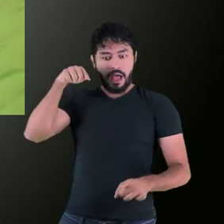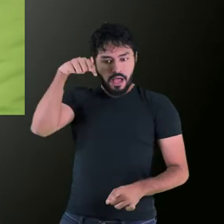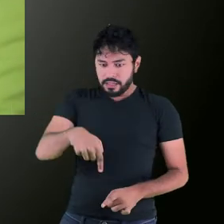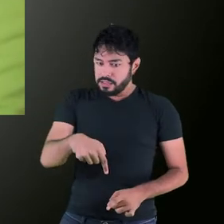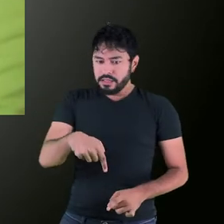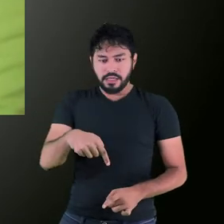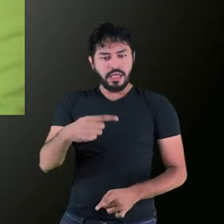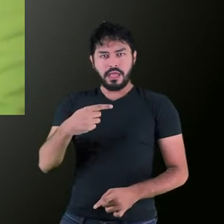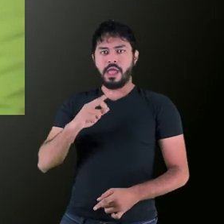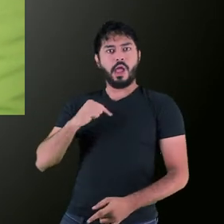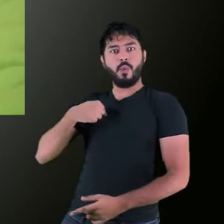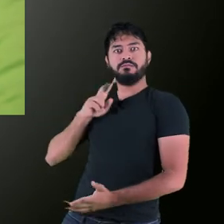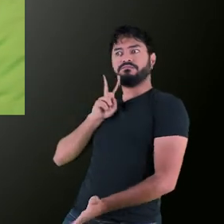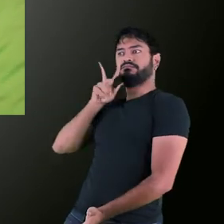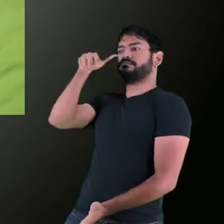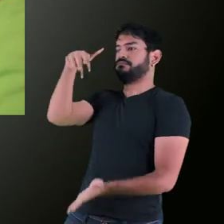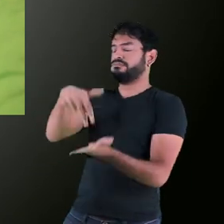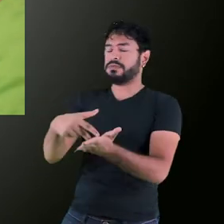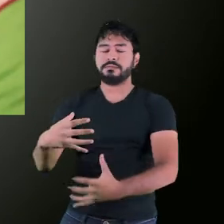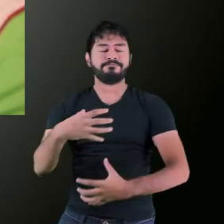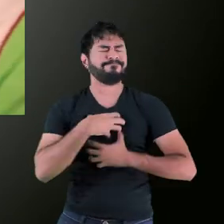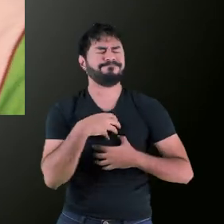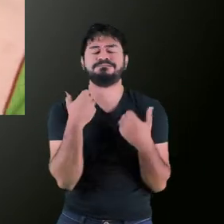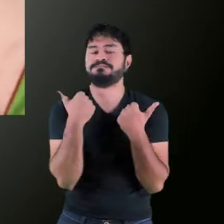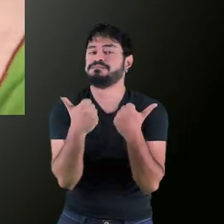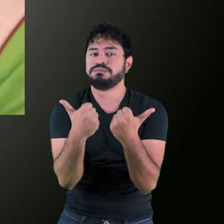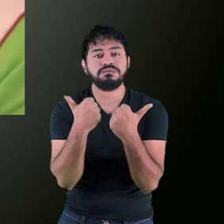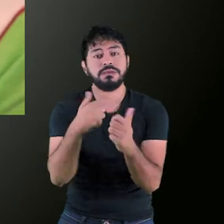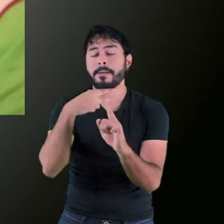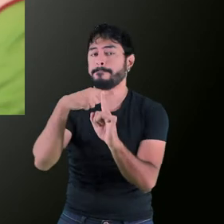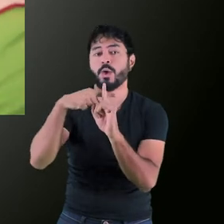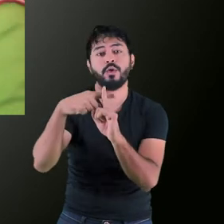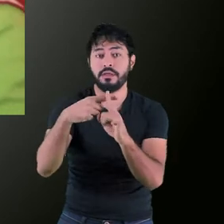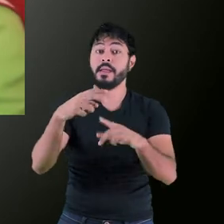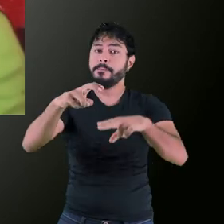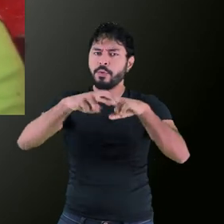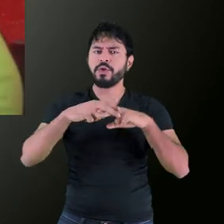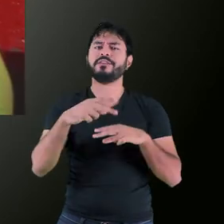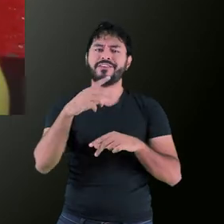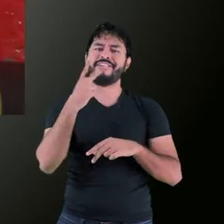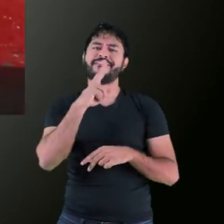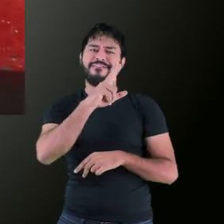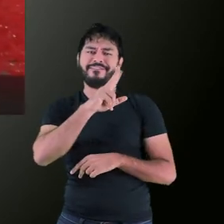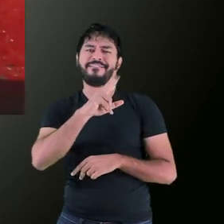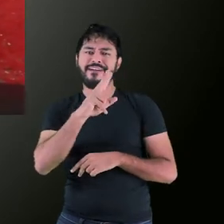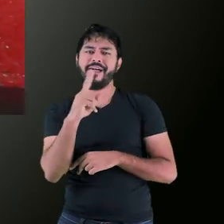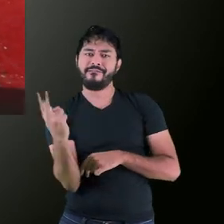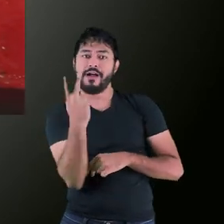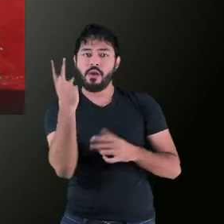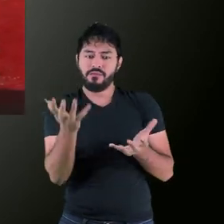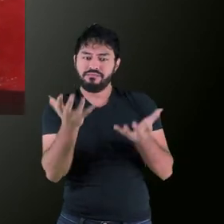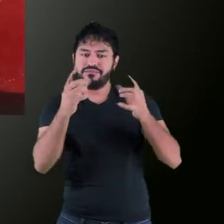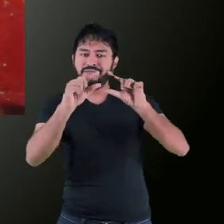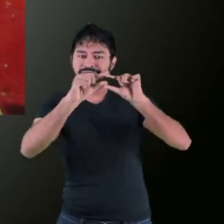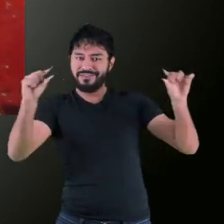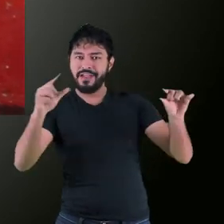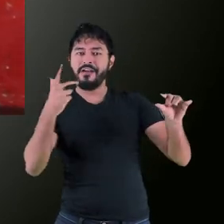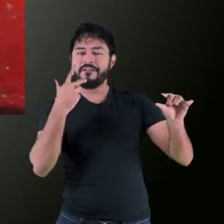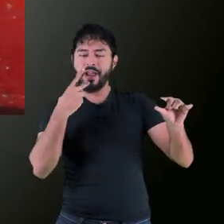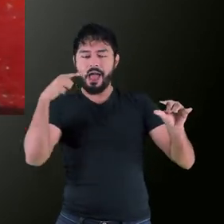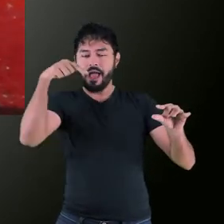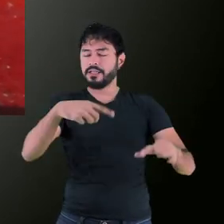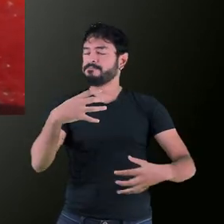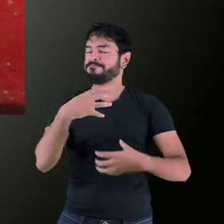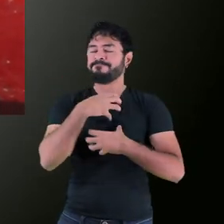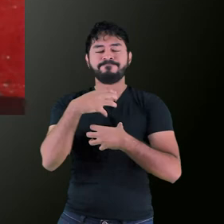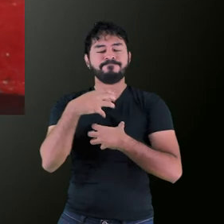dos poucos espaços que eu ainda me sinto bem. Eu acho que, para mim, é muito válido o slogan de que aqui você pode ser quem você é. Eu